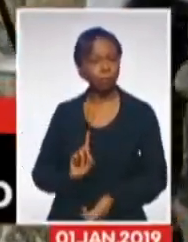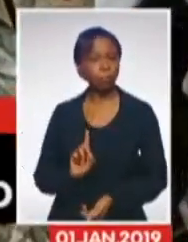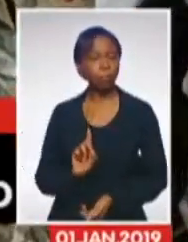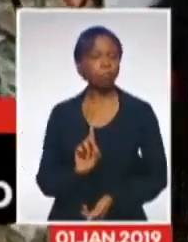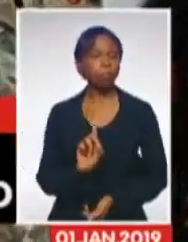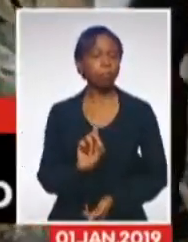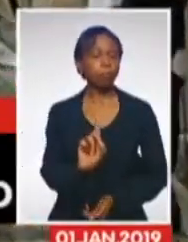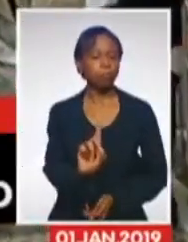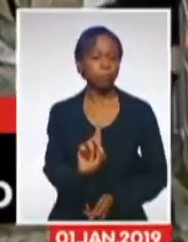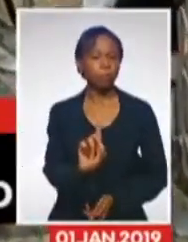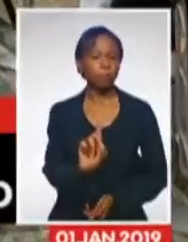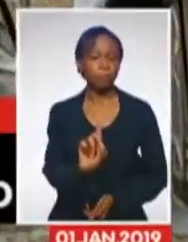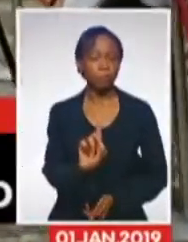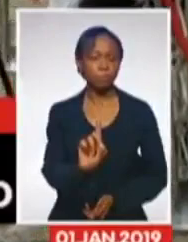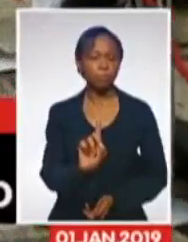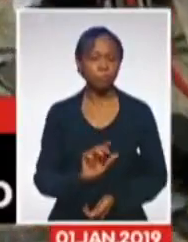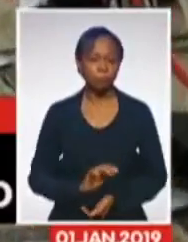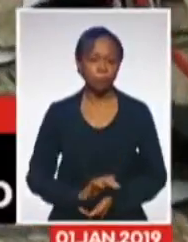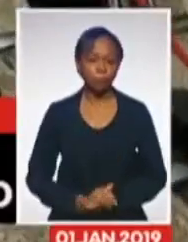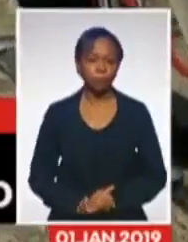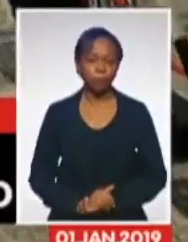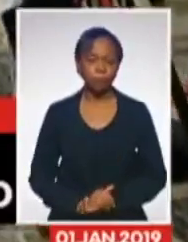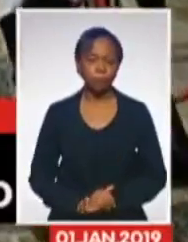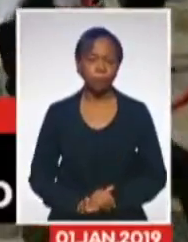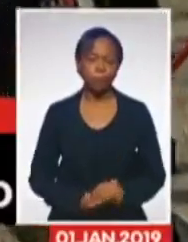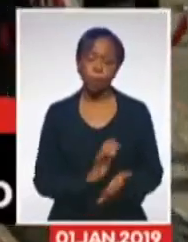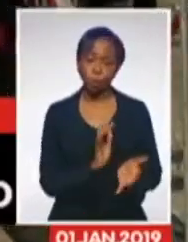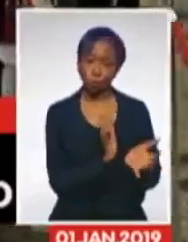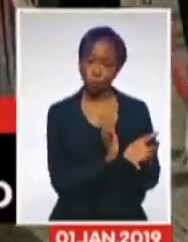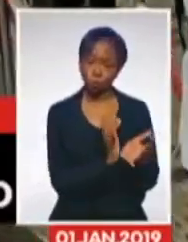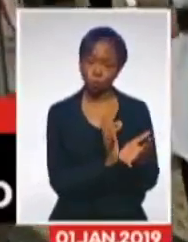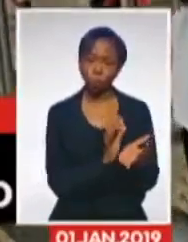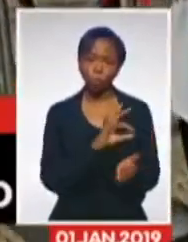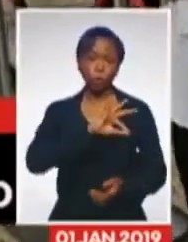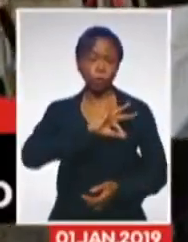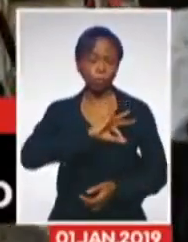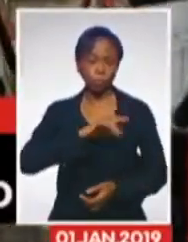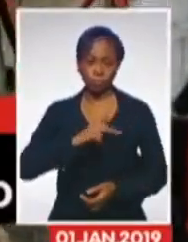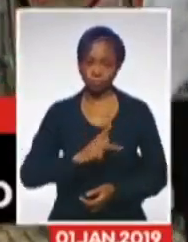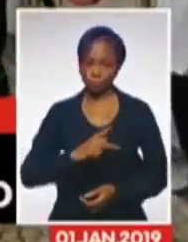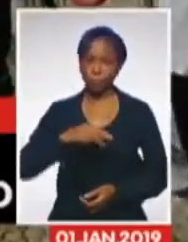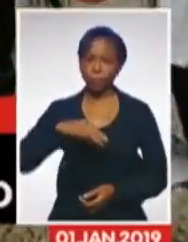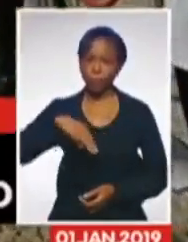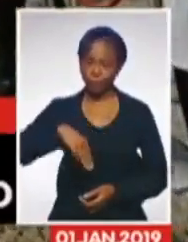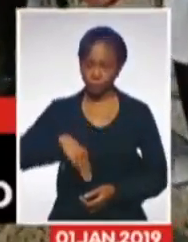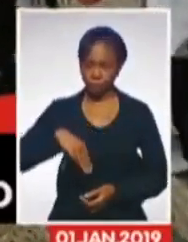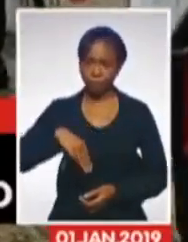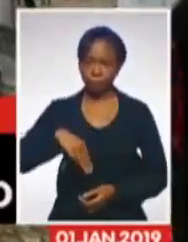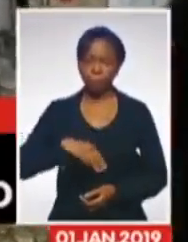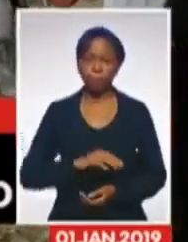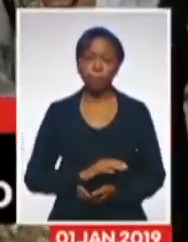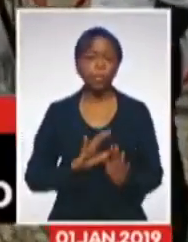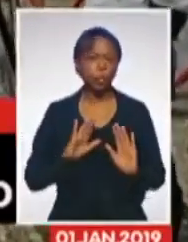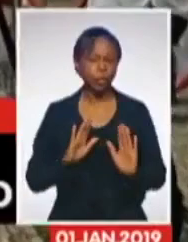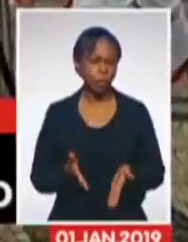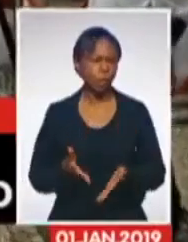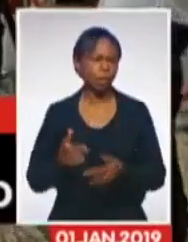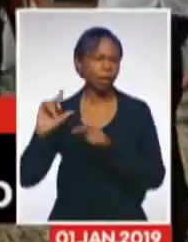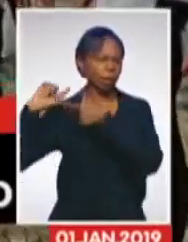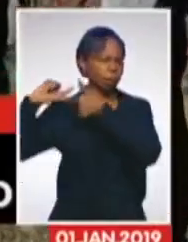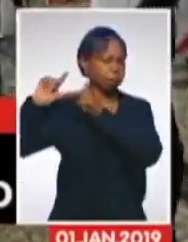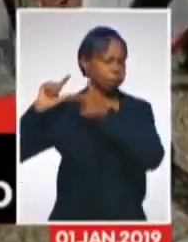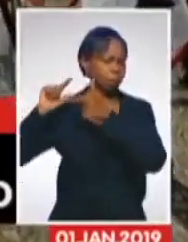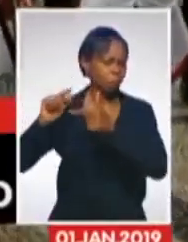aos dragões da Inconfidência. Esses dragões são policiais militares que trabalham no policiamento montado e a tradição é que o governador